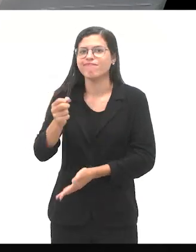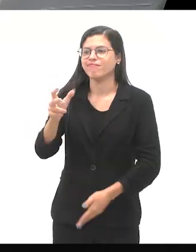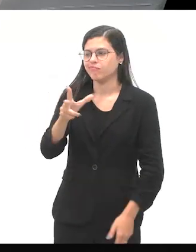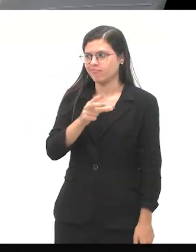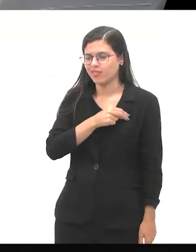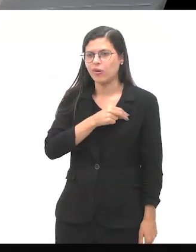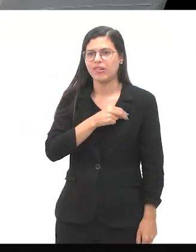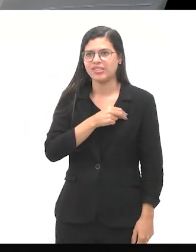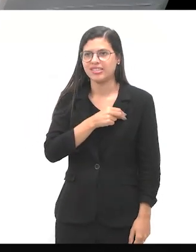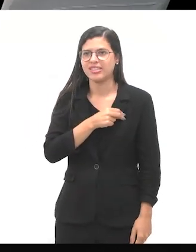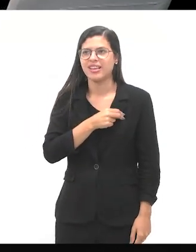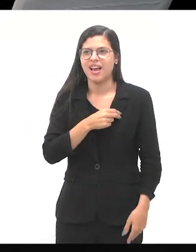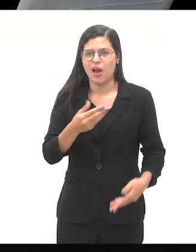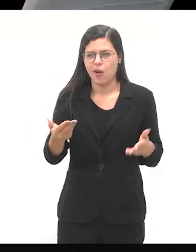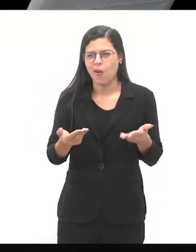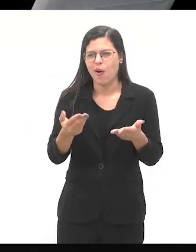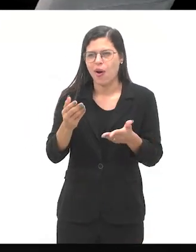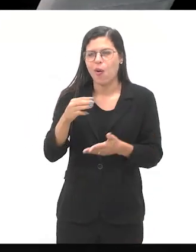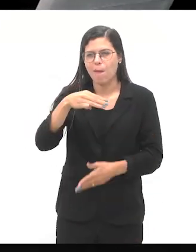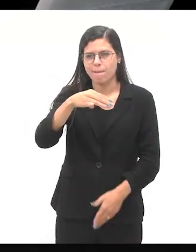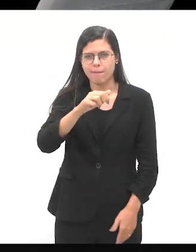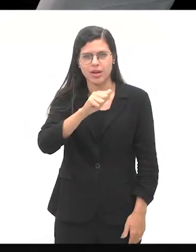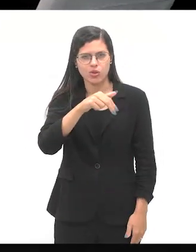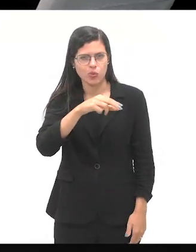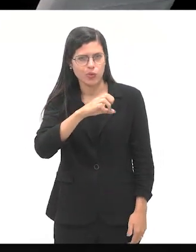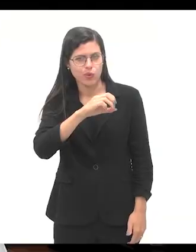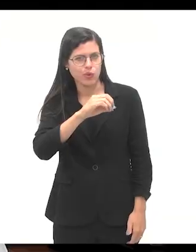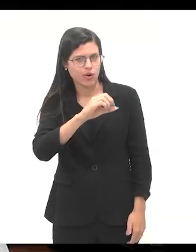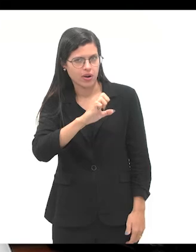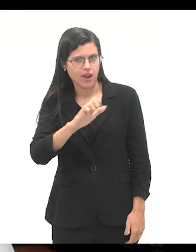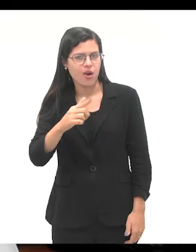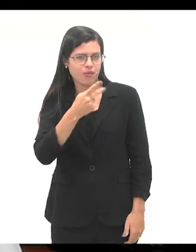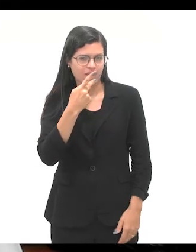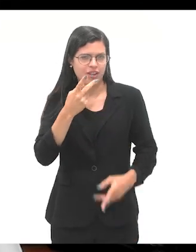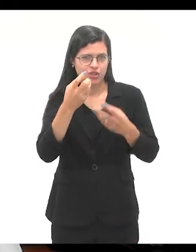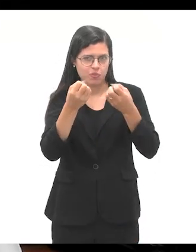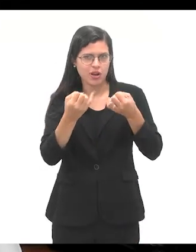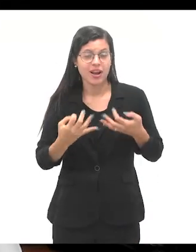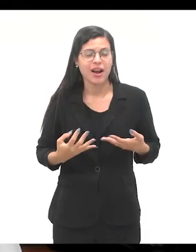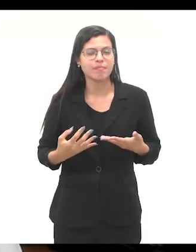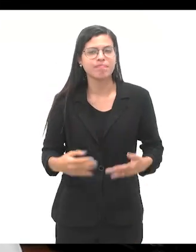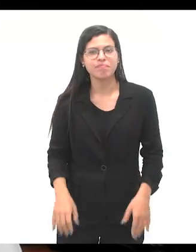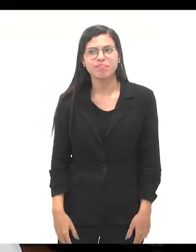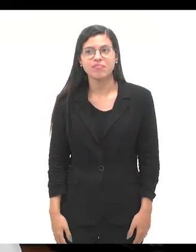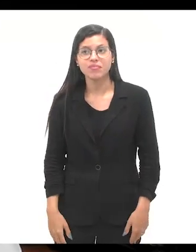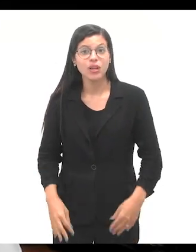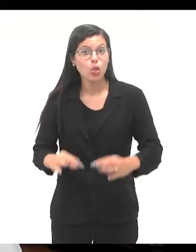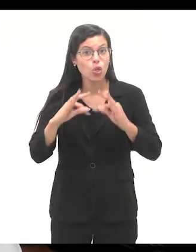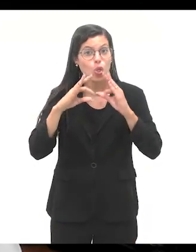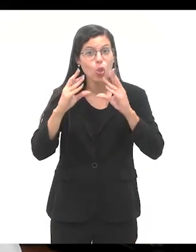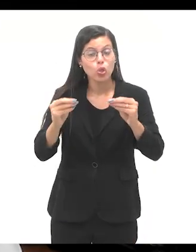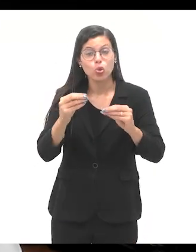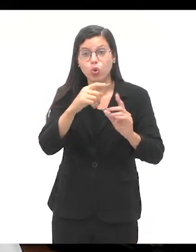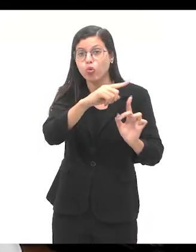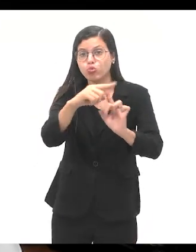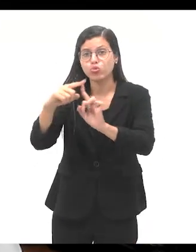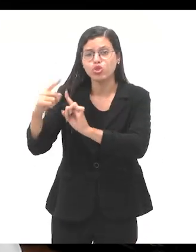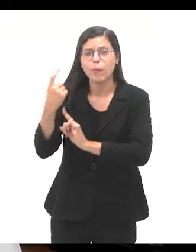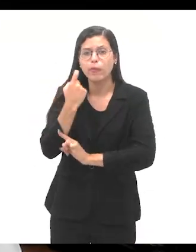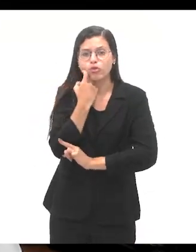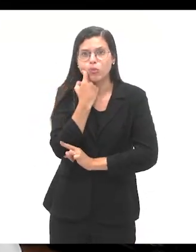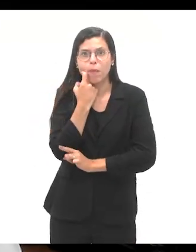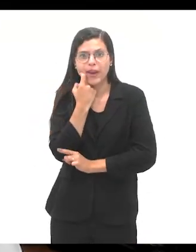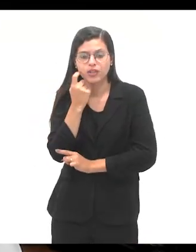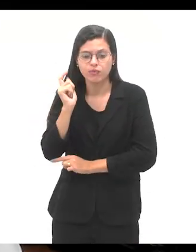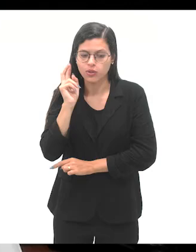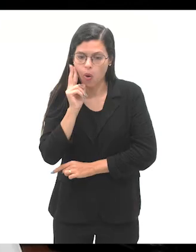isso. Vamos ouvir um pouquinho, Manuel. Quando vem, assim, aqueles peixes todos na rede, assim,